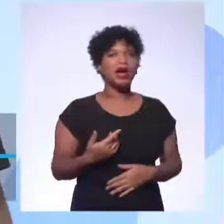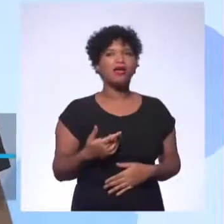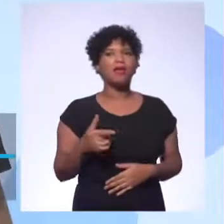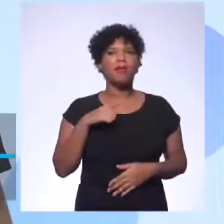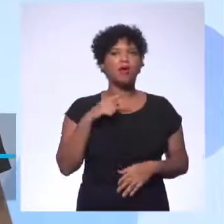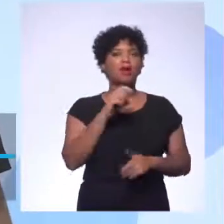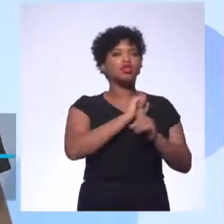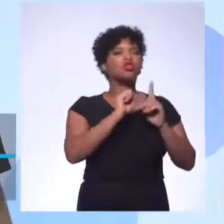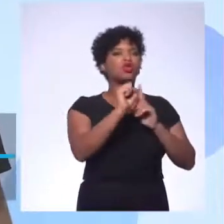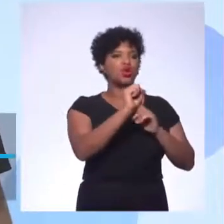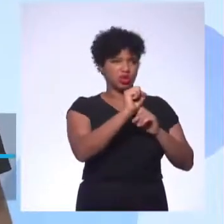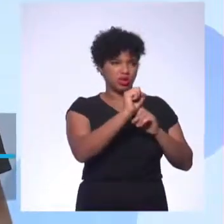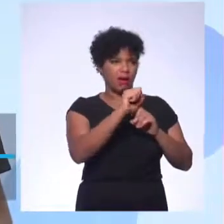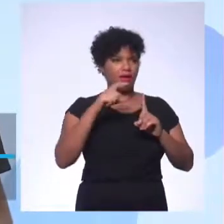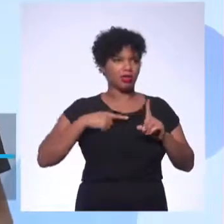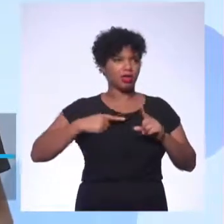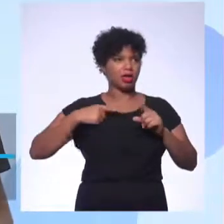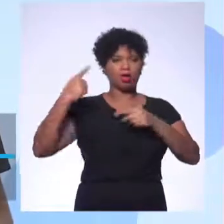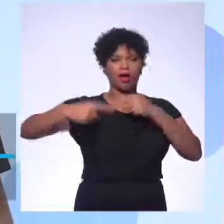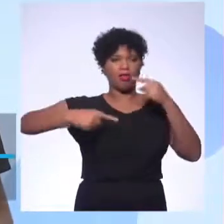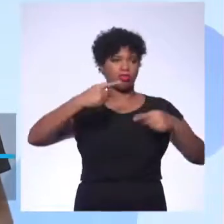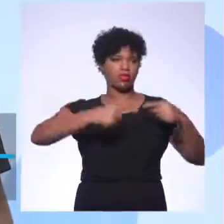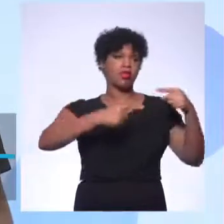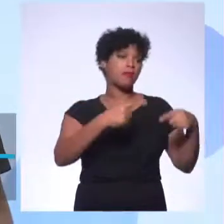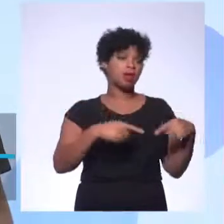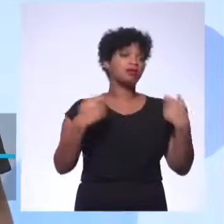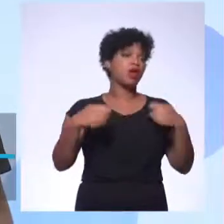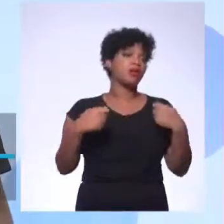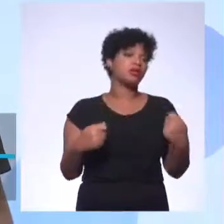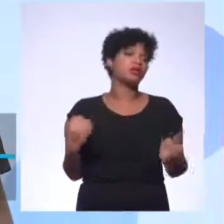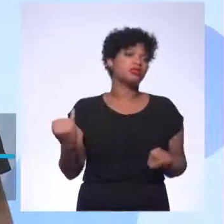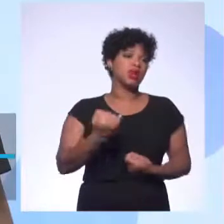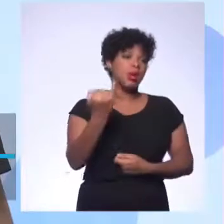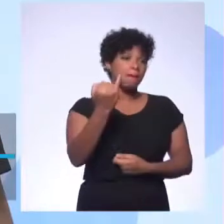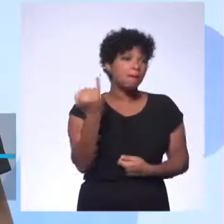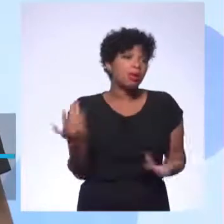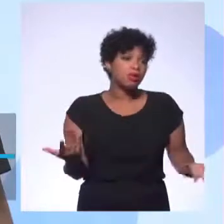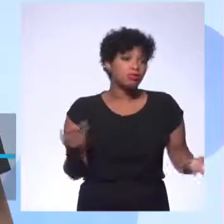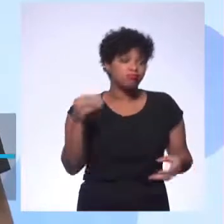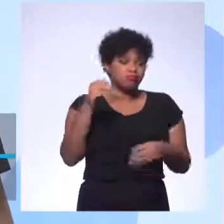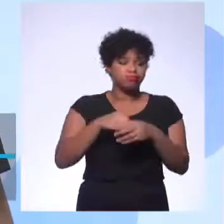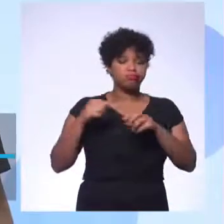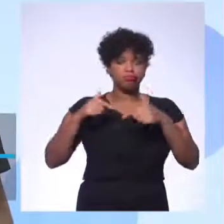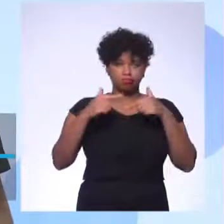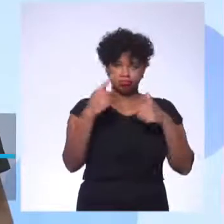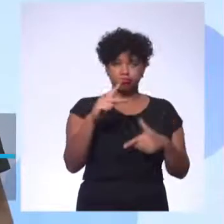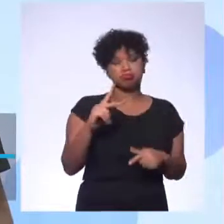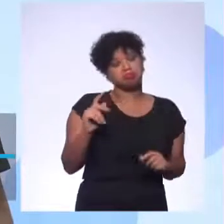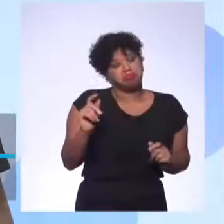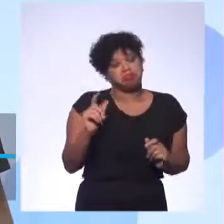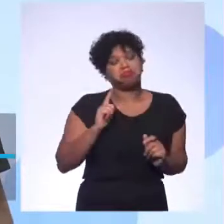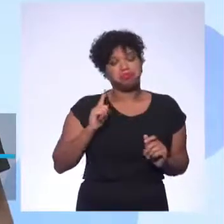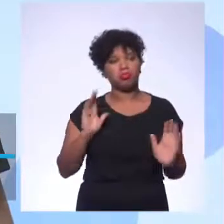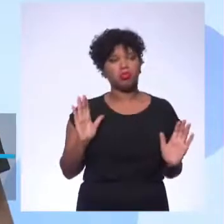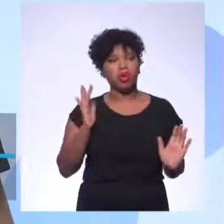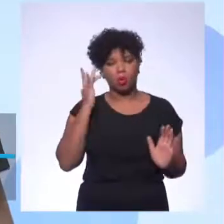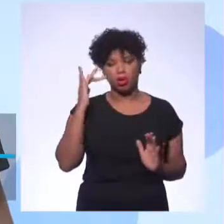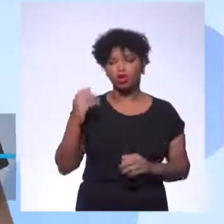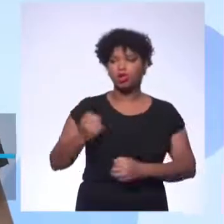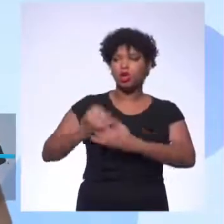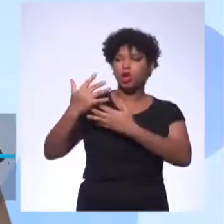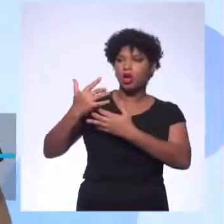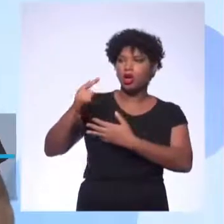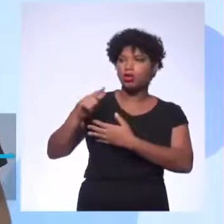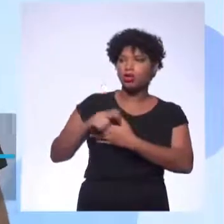polêmica necessária, que ela acha que é pertinente para a progressão do trabalho dela, né? Vamos ver mais alguém aqui, o pessoal